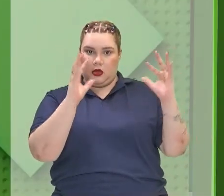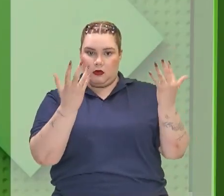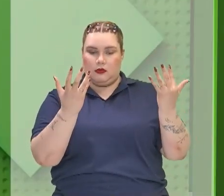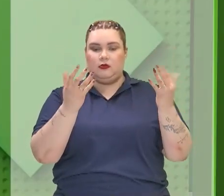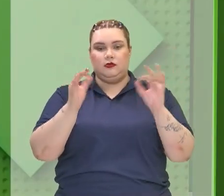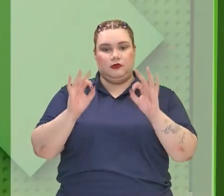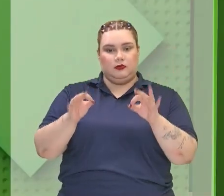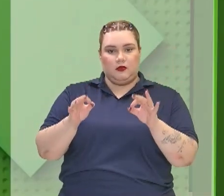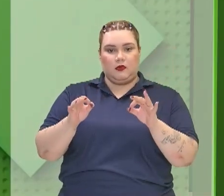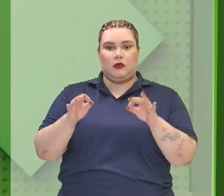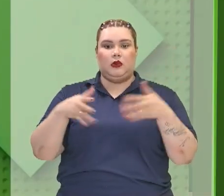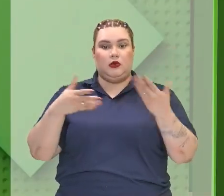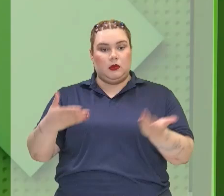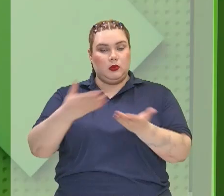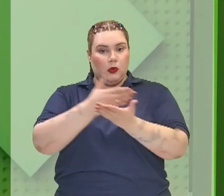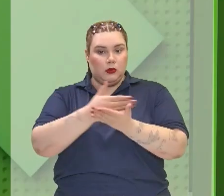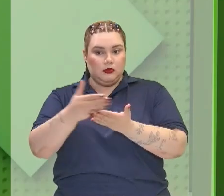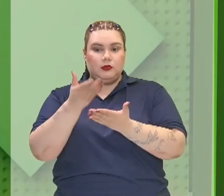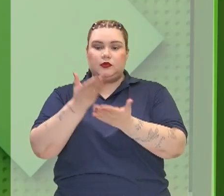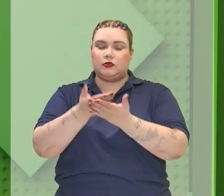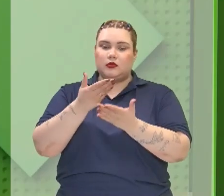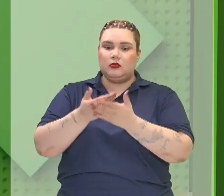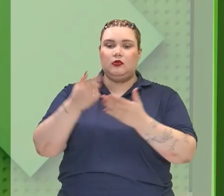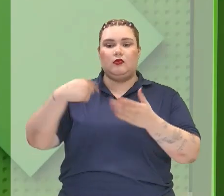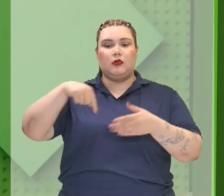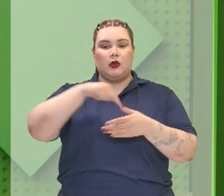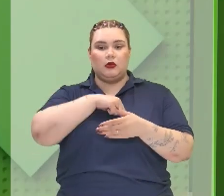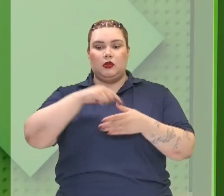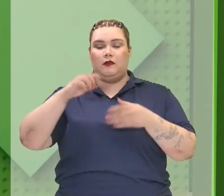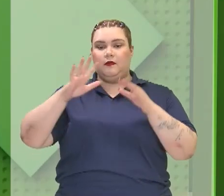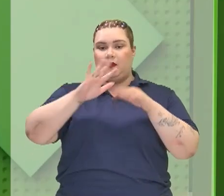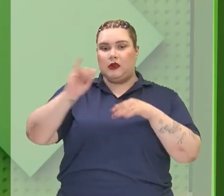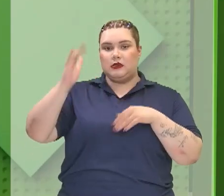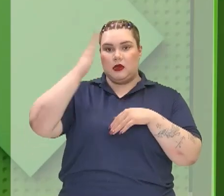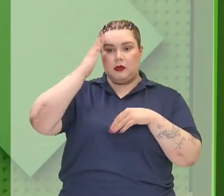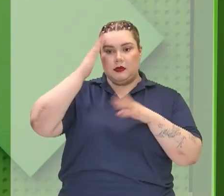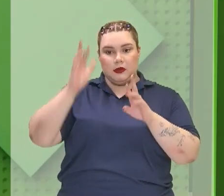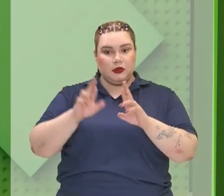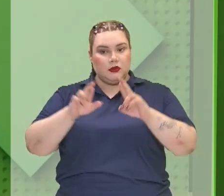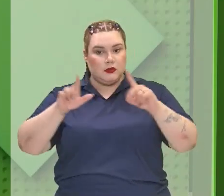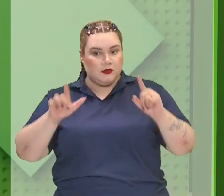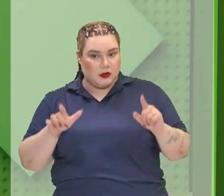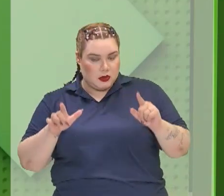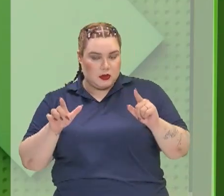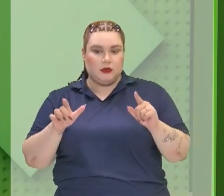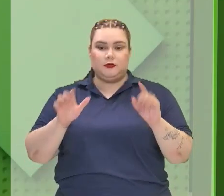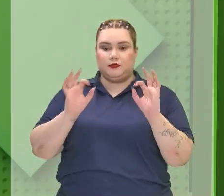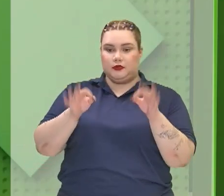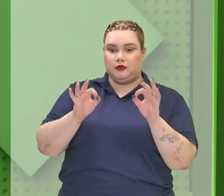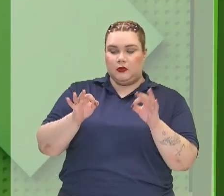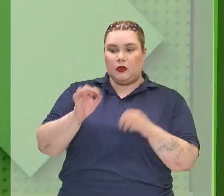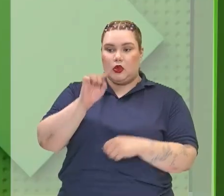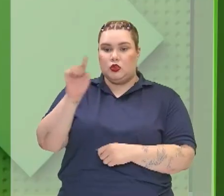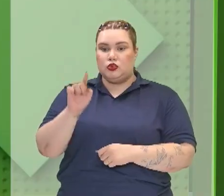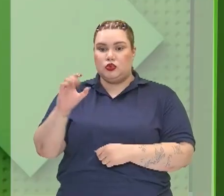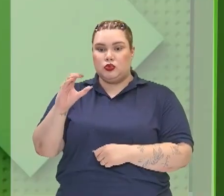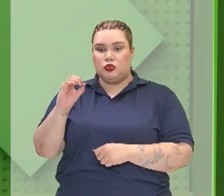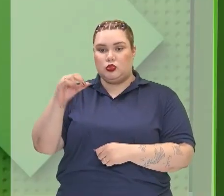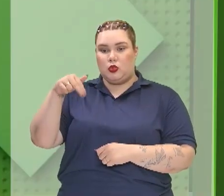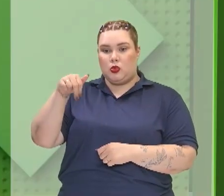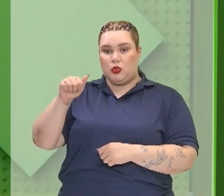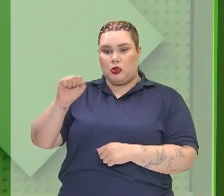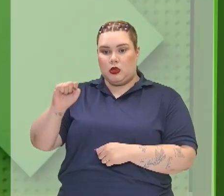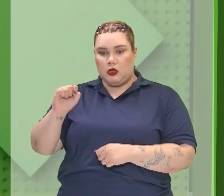Então, desde o início da nossa aula, vamos já diferenciar isso. Zonas climáticas e zonas térmicas têm